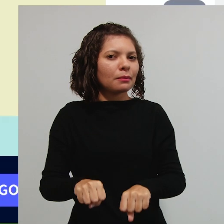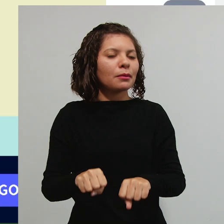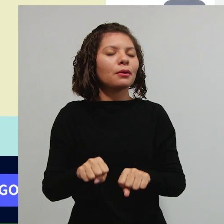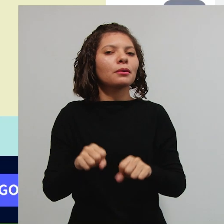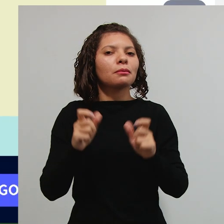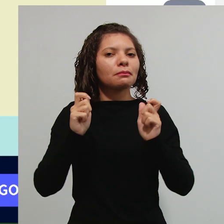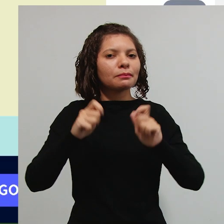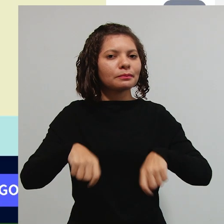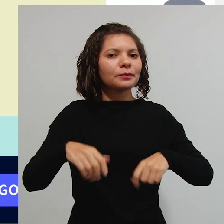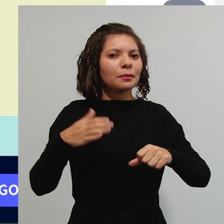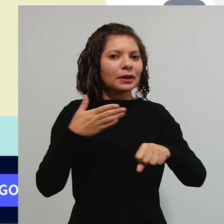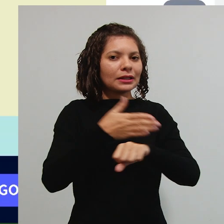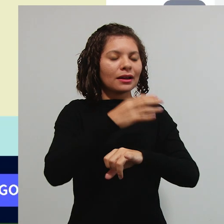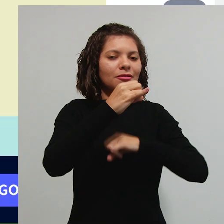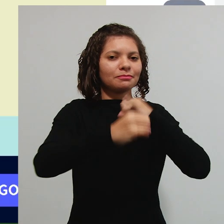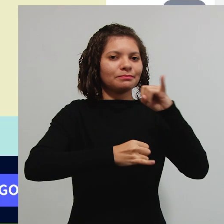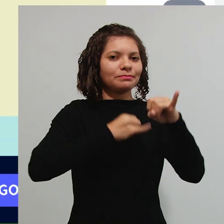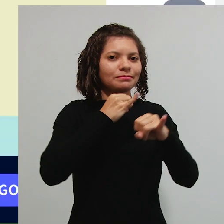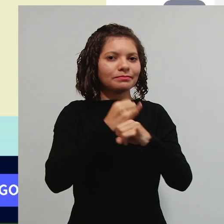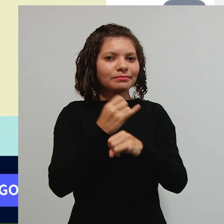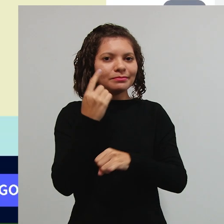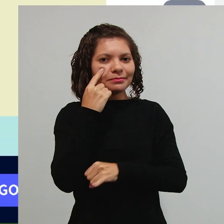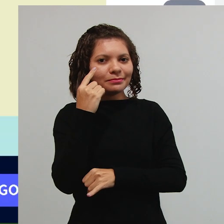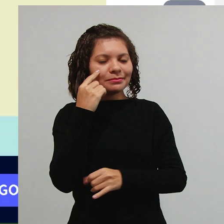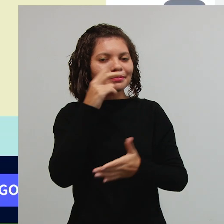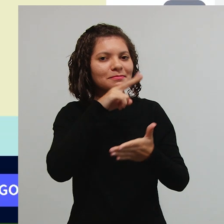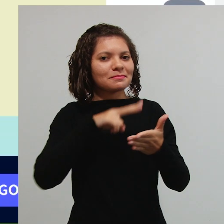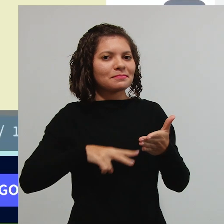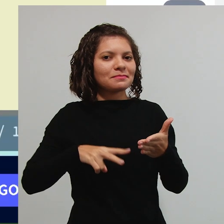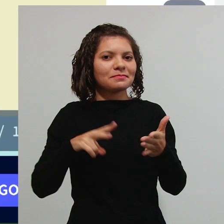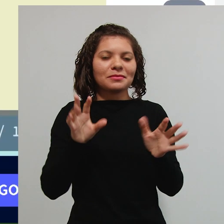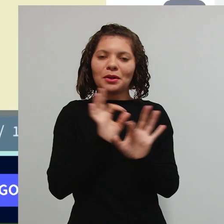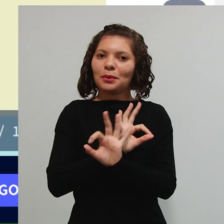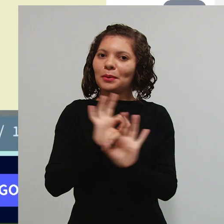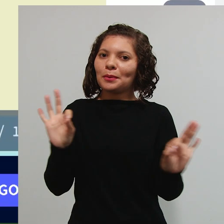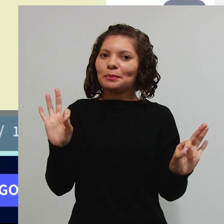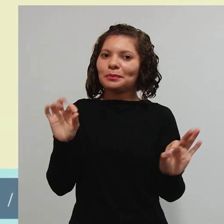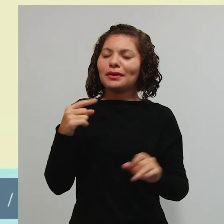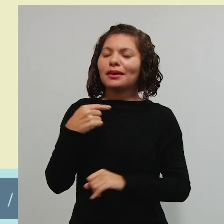super, hiper, mega maravilhoso, não é verdade, gente? Aí tá tudo.